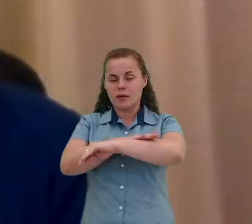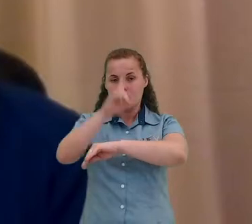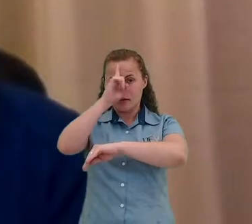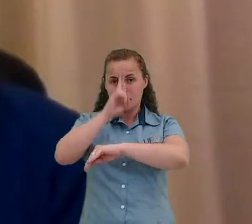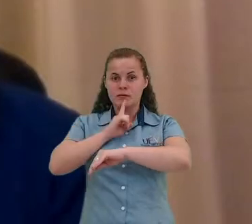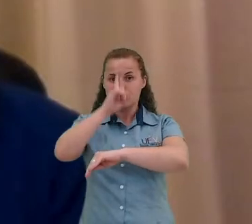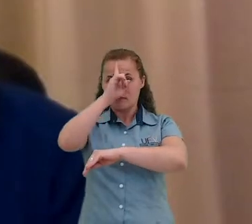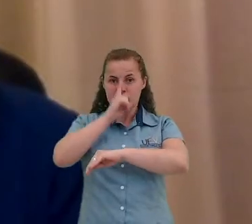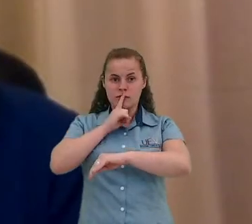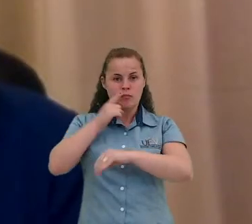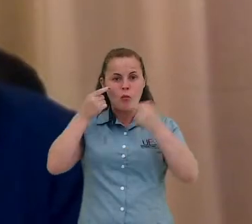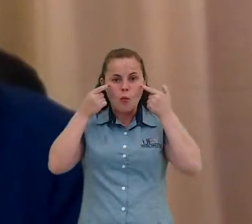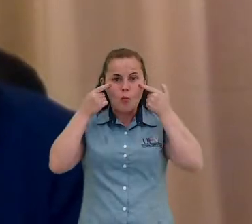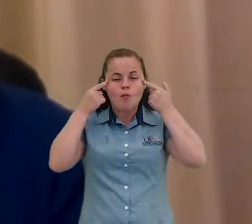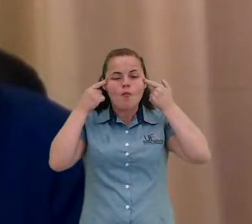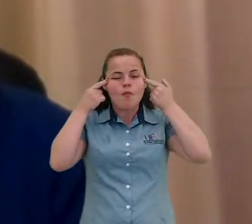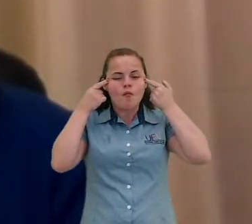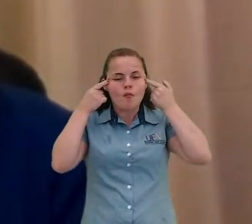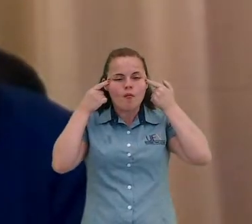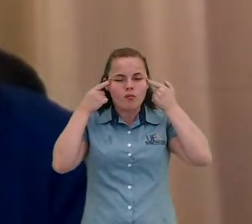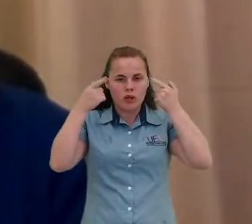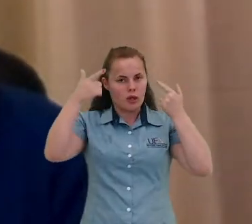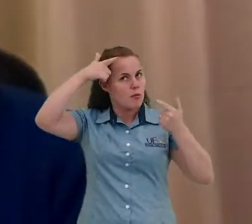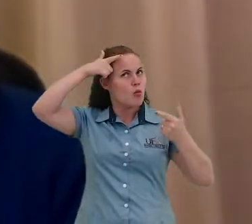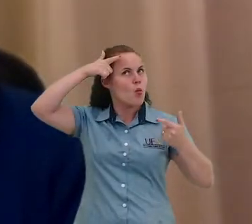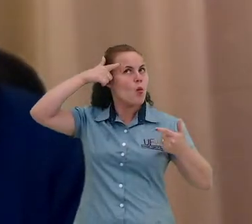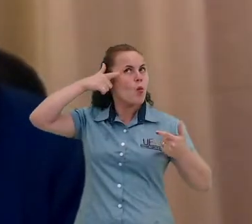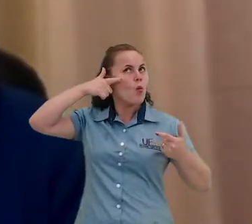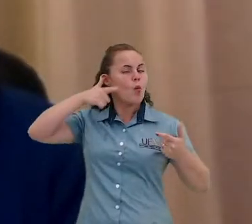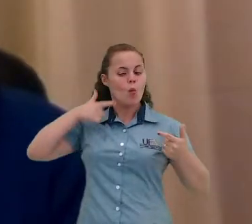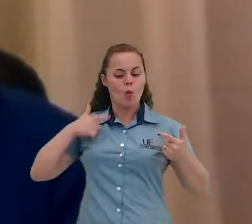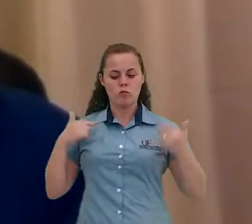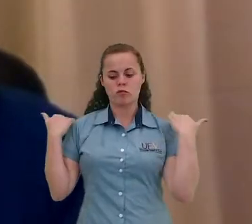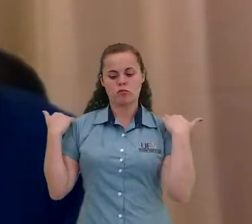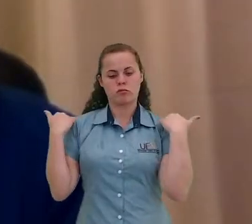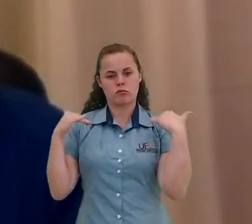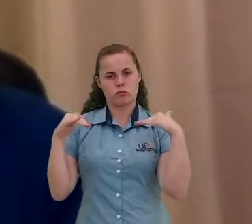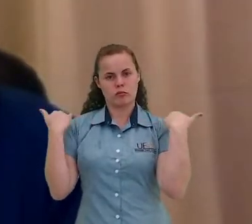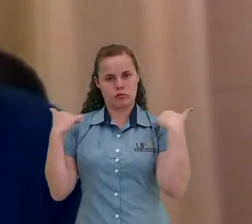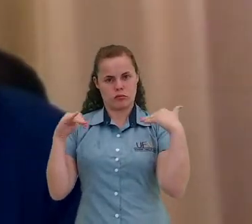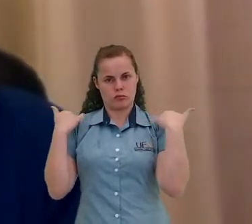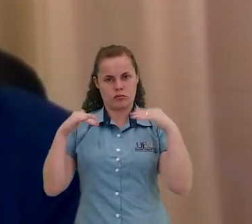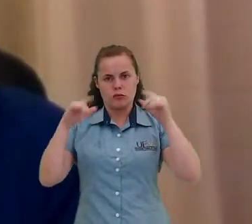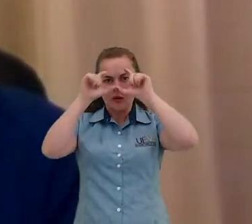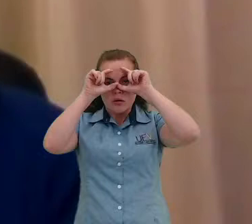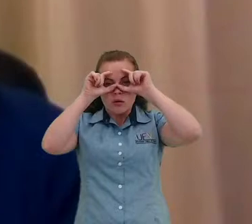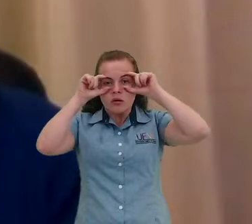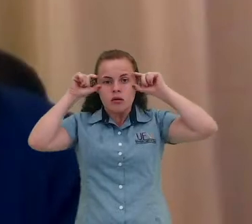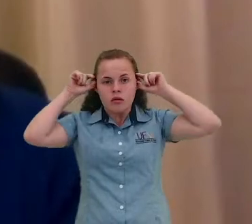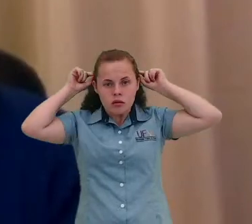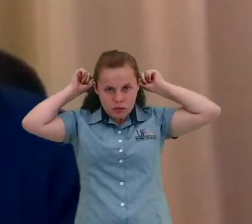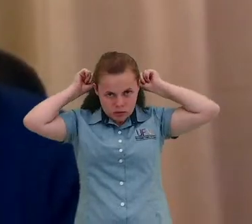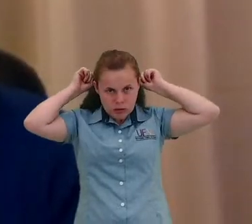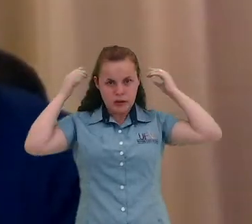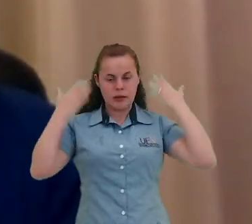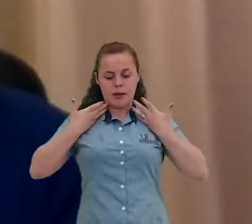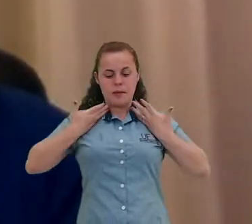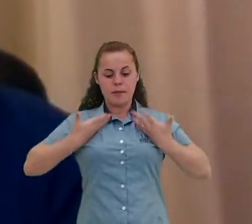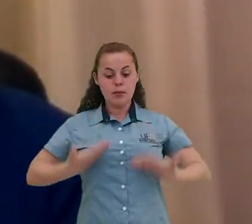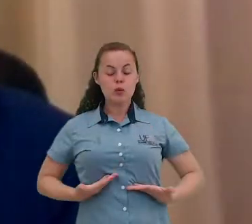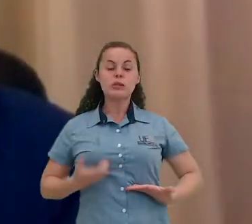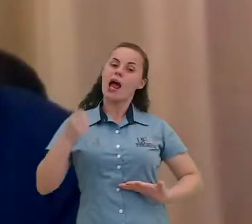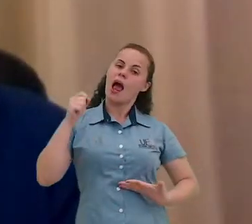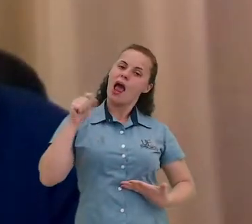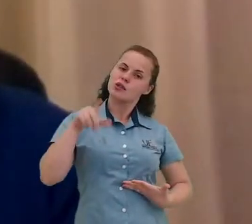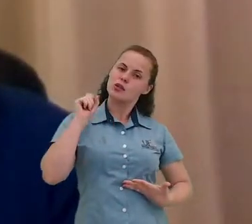oriental, os cabelos lisos à altura dos ombros, uso óculos e estou vestindo uma blusa